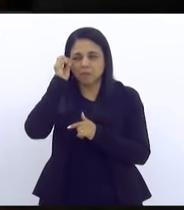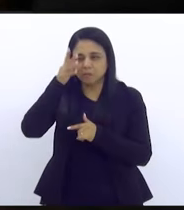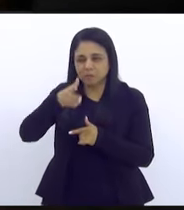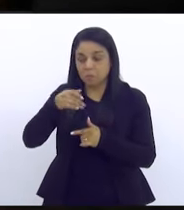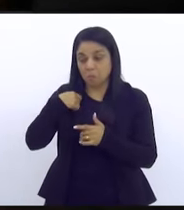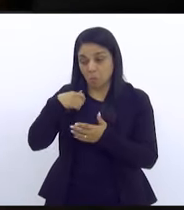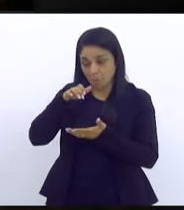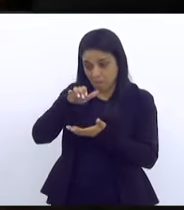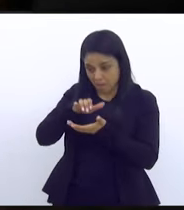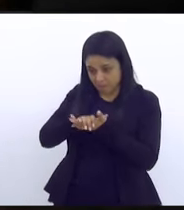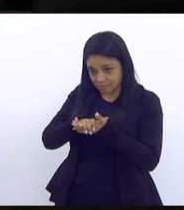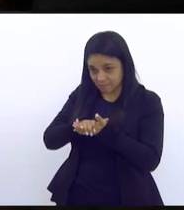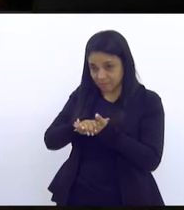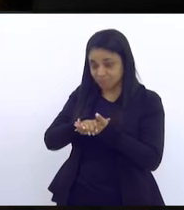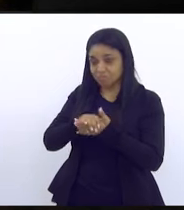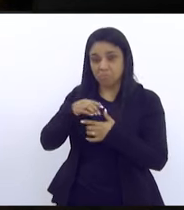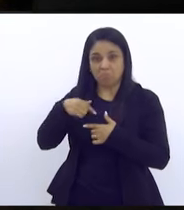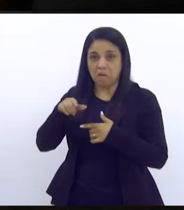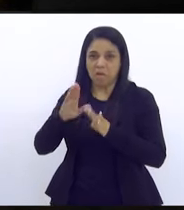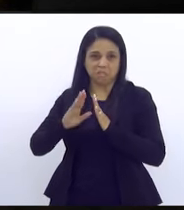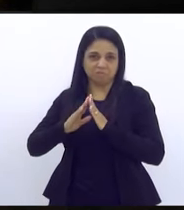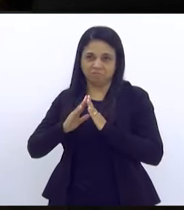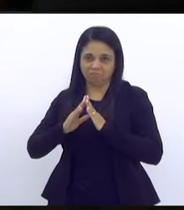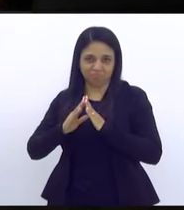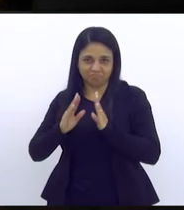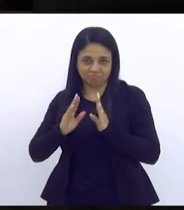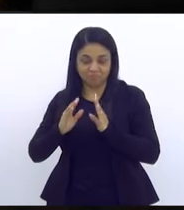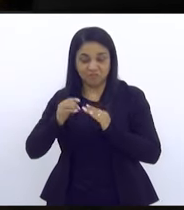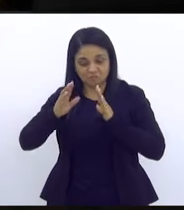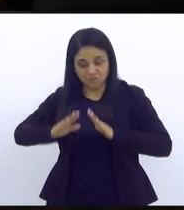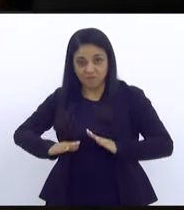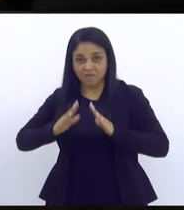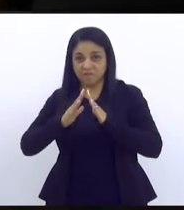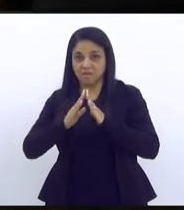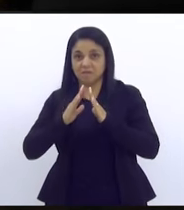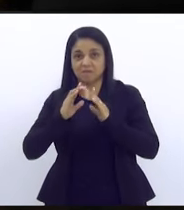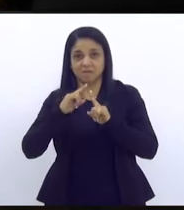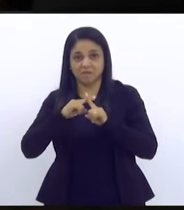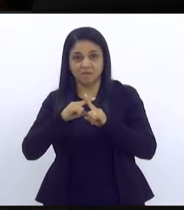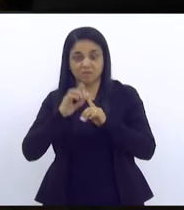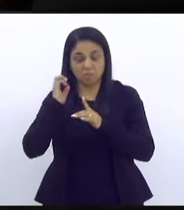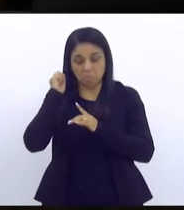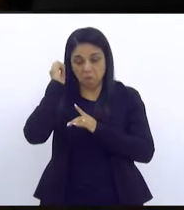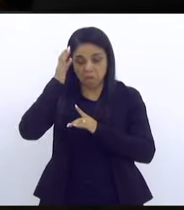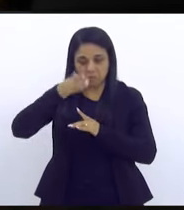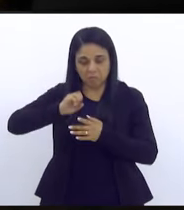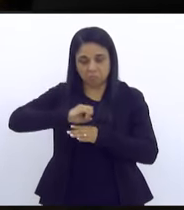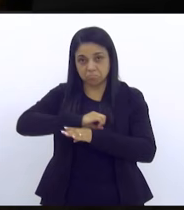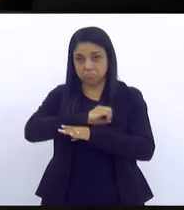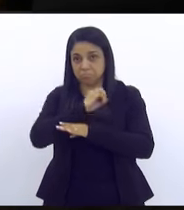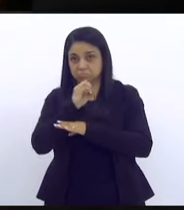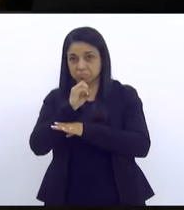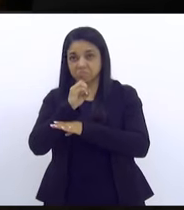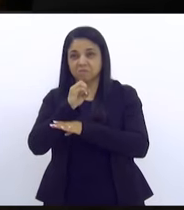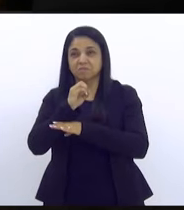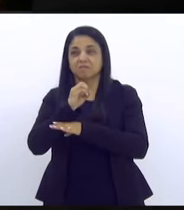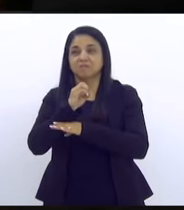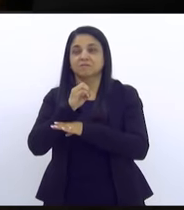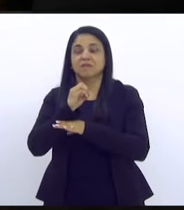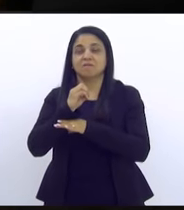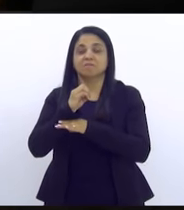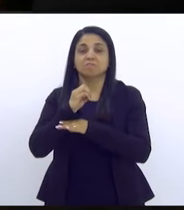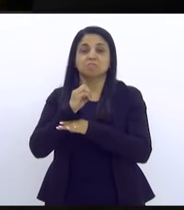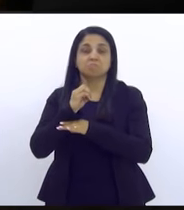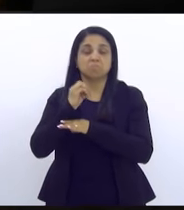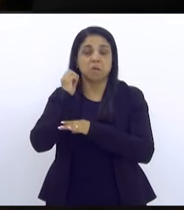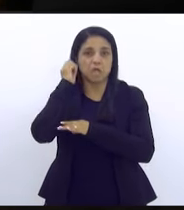gente várias vezes nem para casa foi, a gente ficava lá pela catedral mesmo, até o outro dia, porque ficava muito tarde para a gente